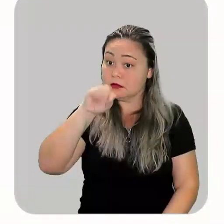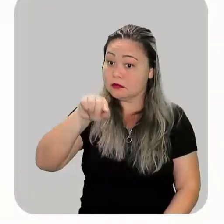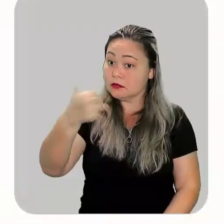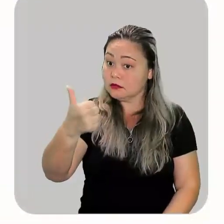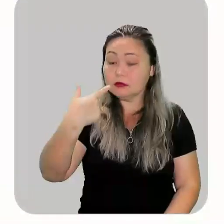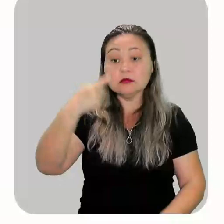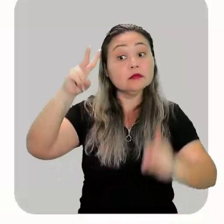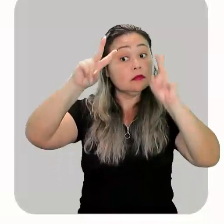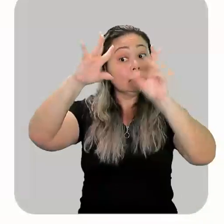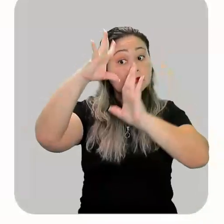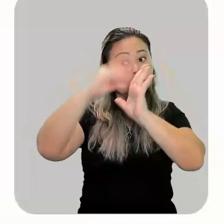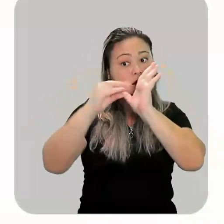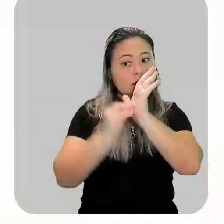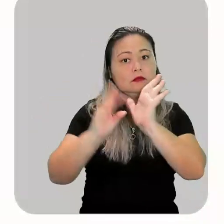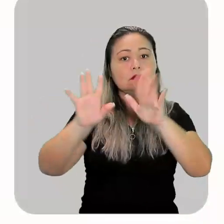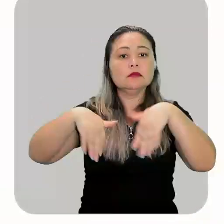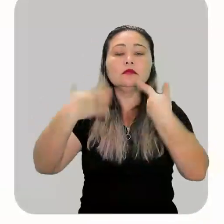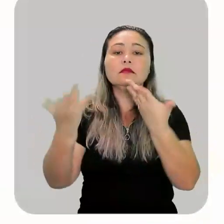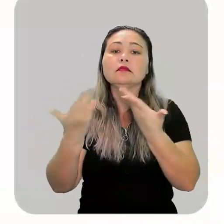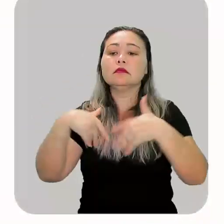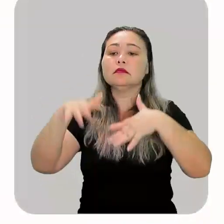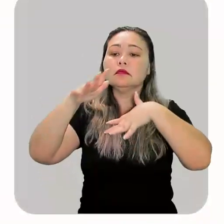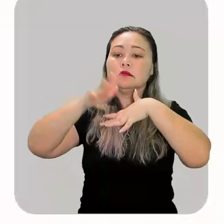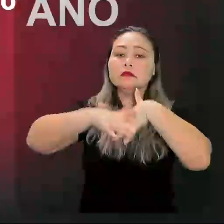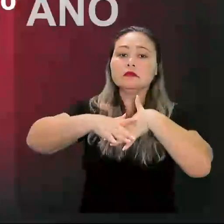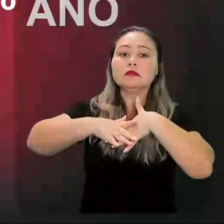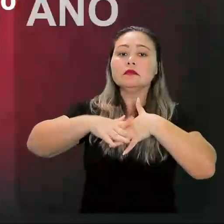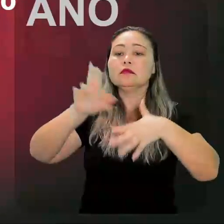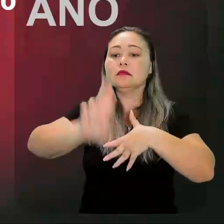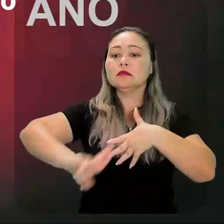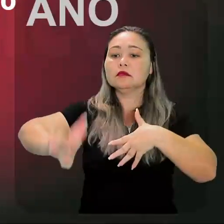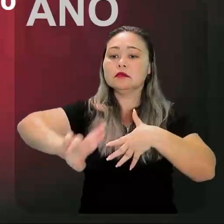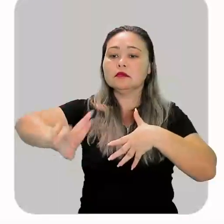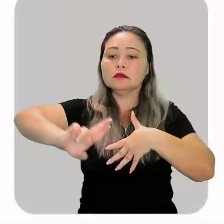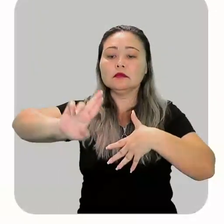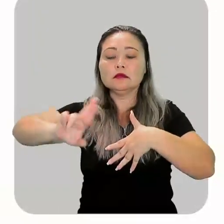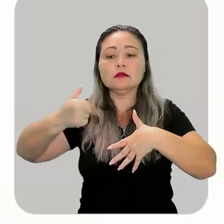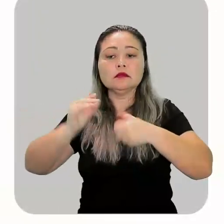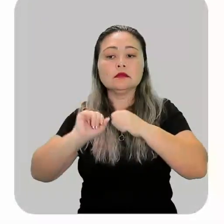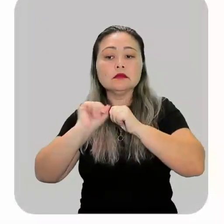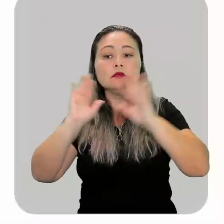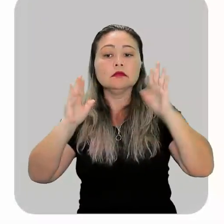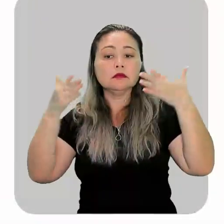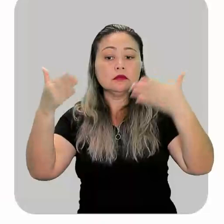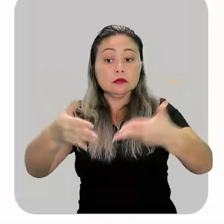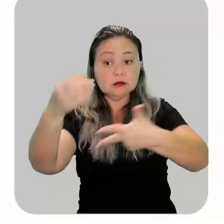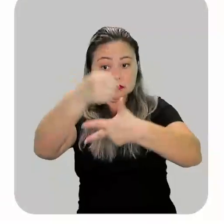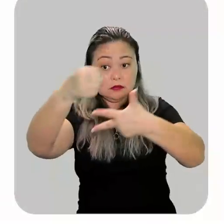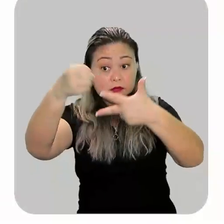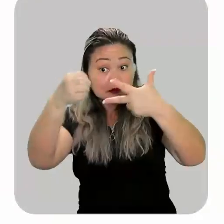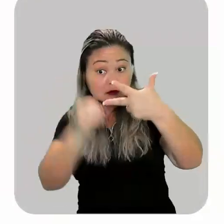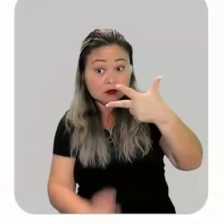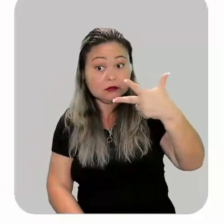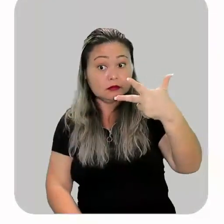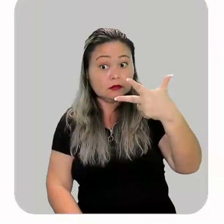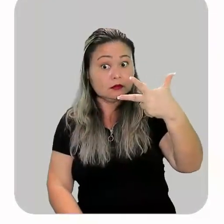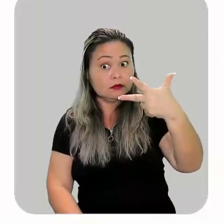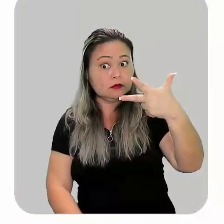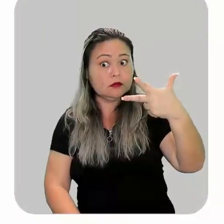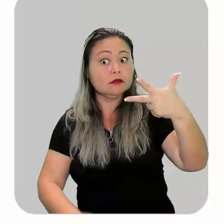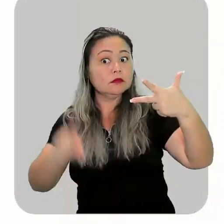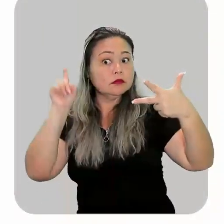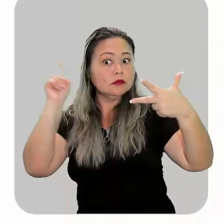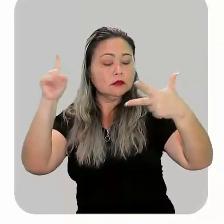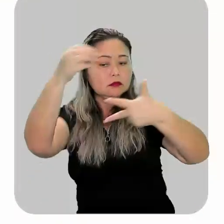é o conteúdo? Conteúdos de matemática aplicados em questões do Enem.